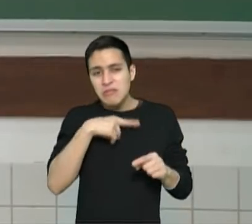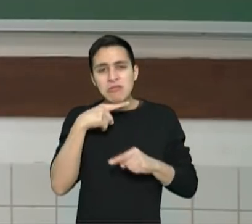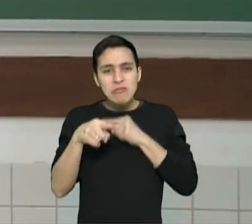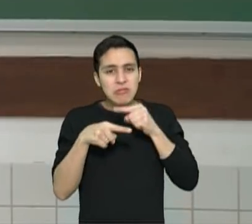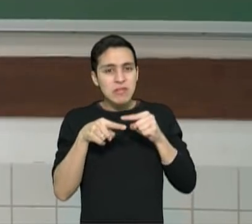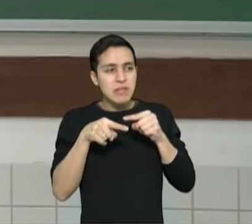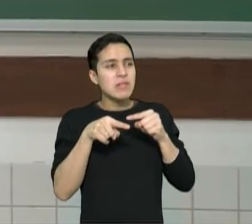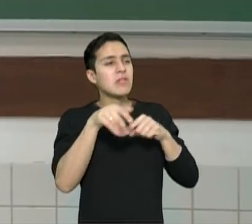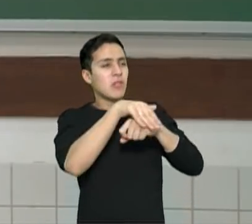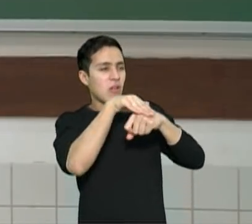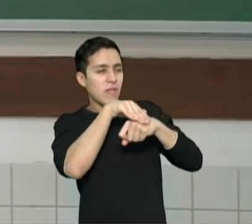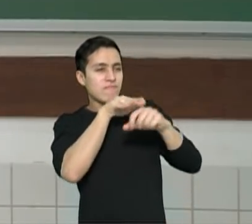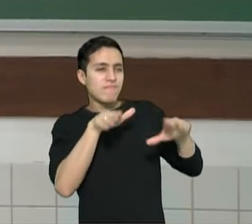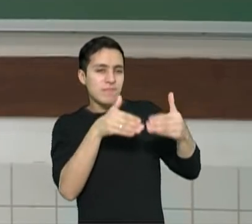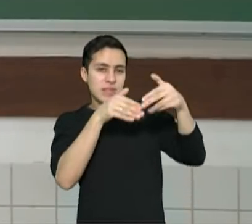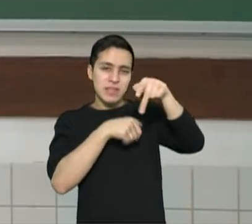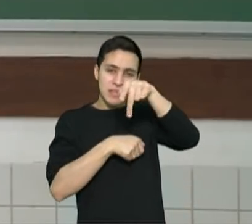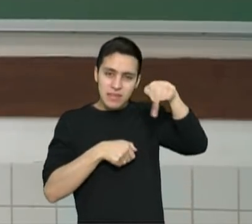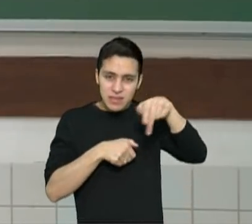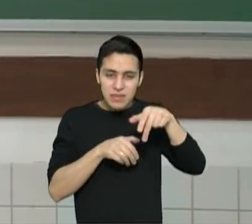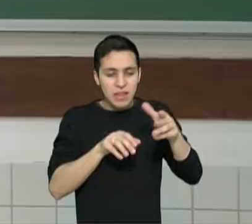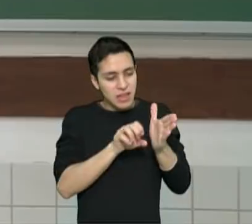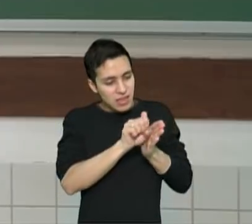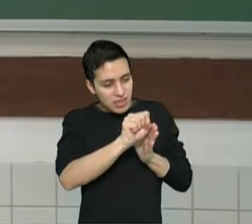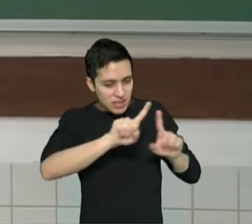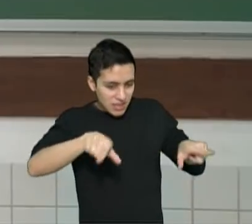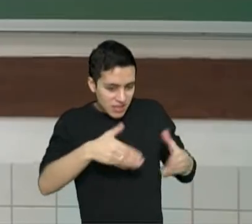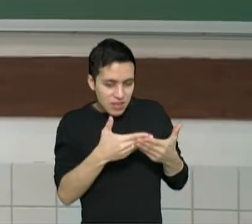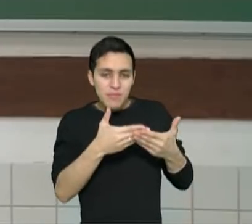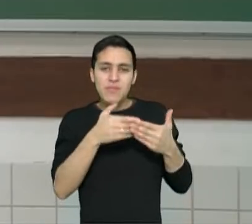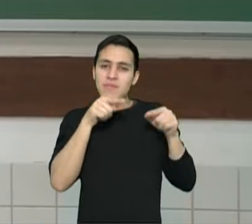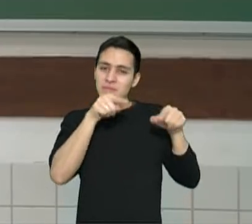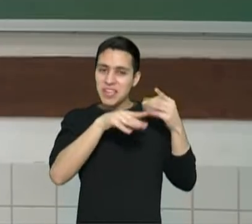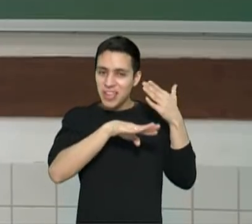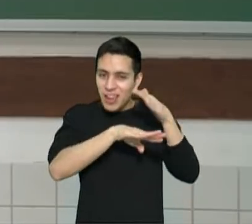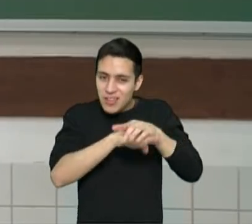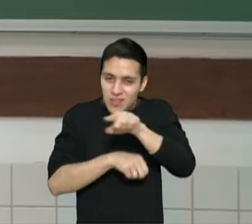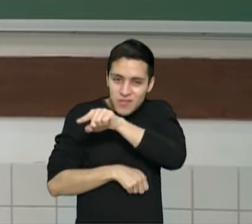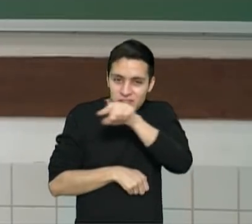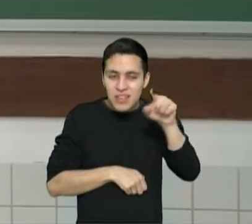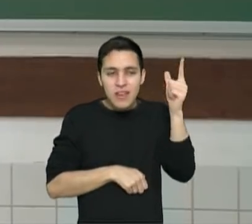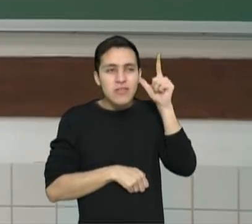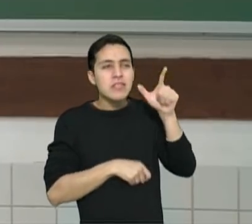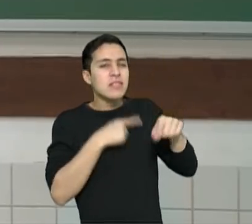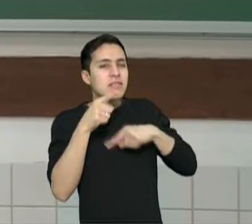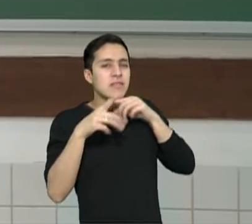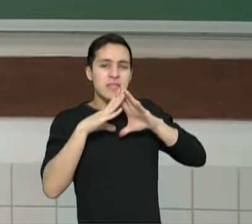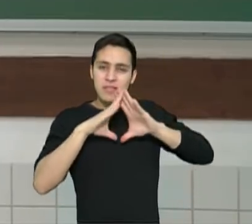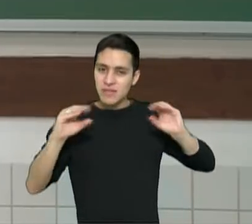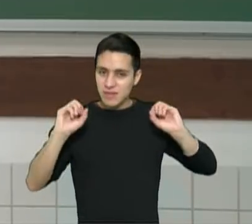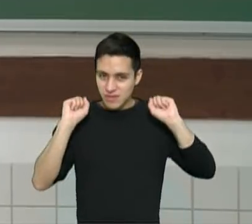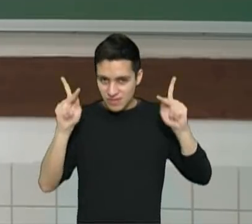dúvida, fale com o seu professor, né, no Classroom, para ele ajudar a sanar essas dúvidas, tá